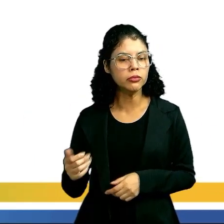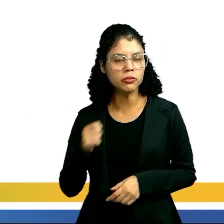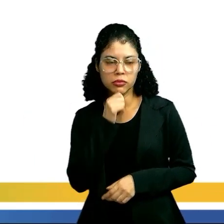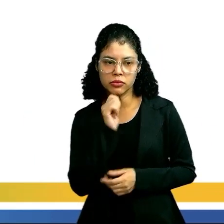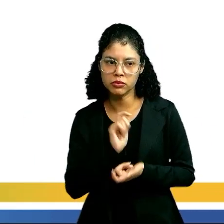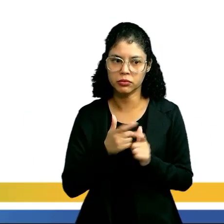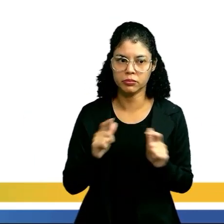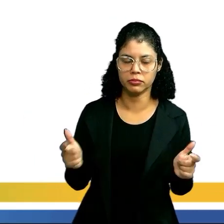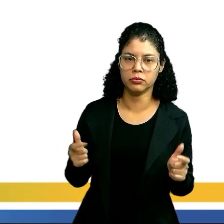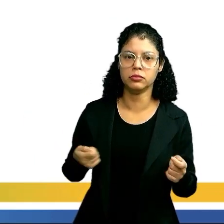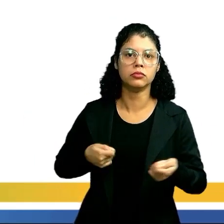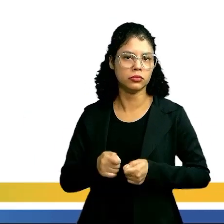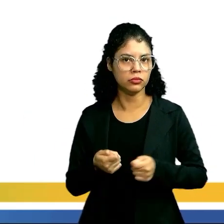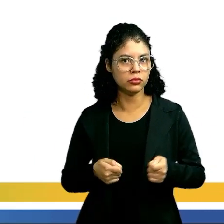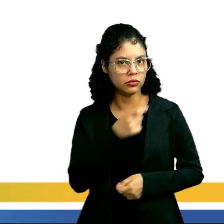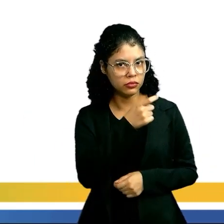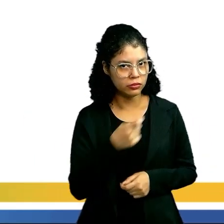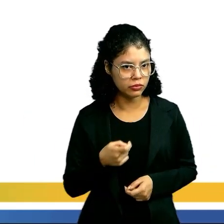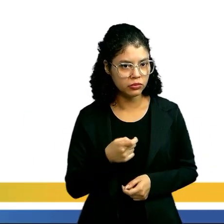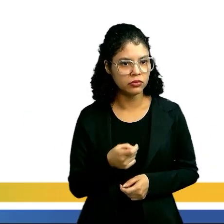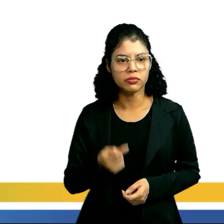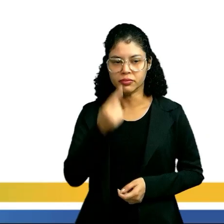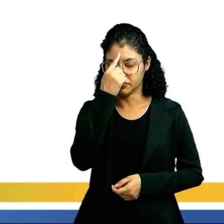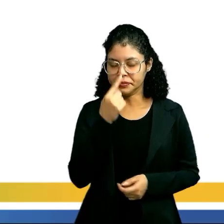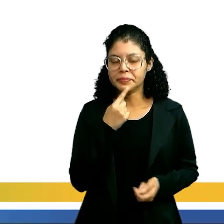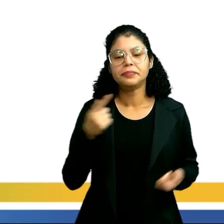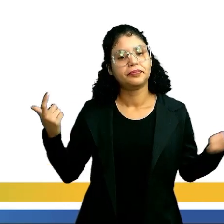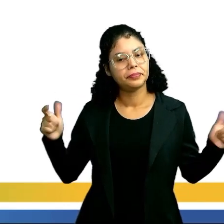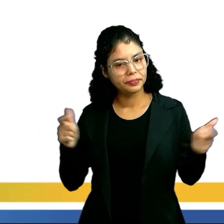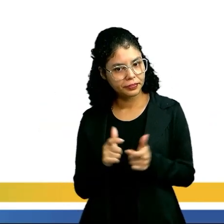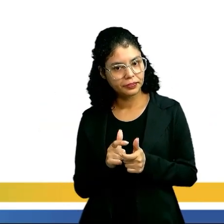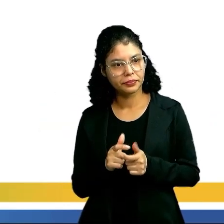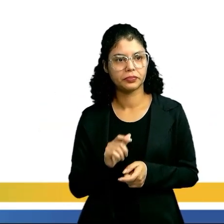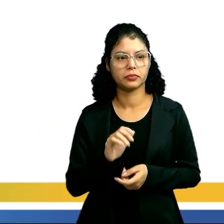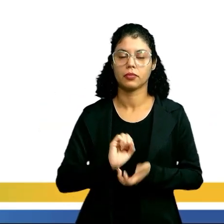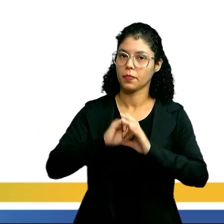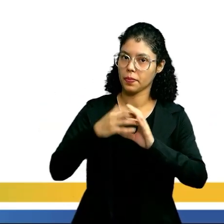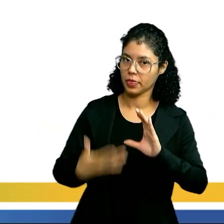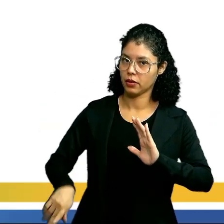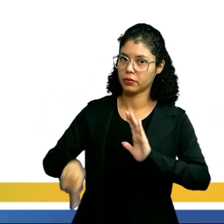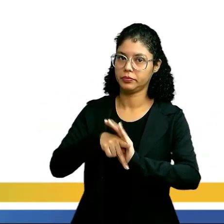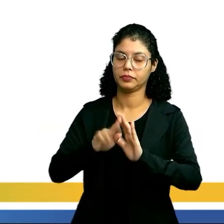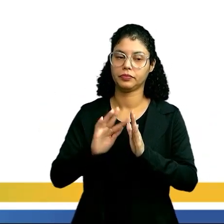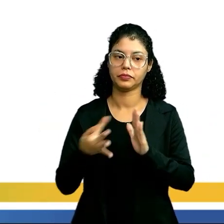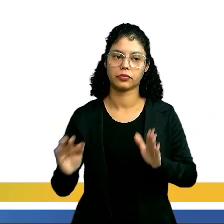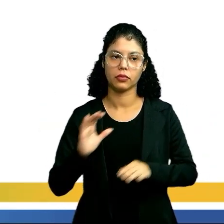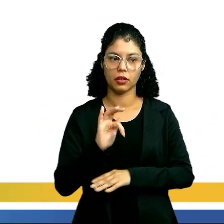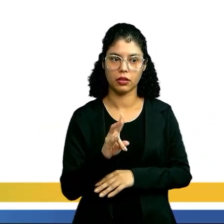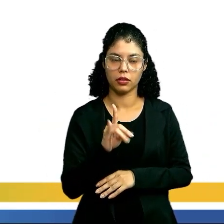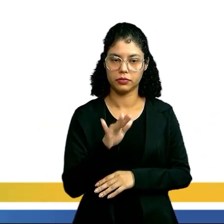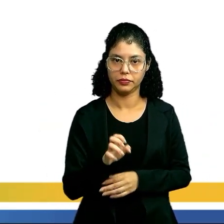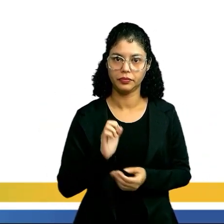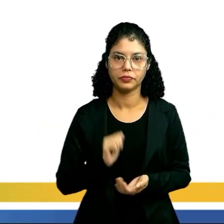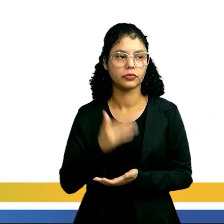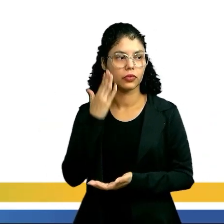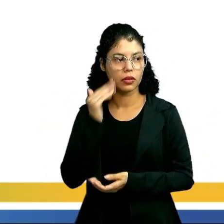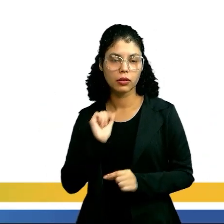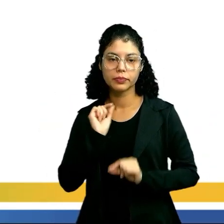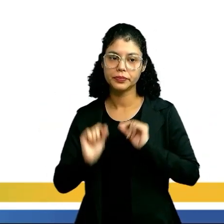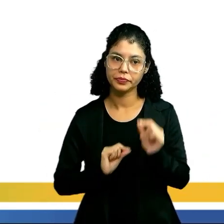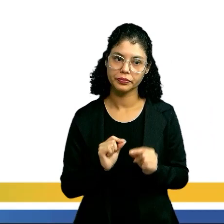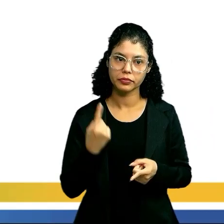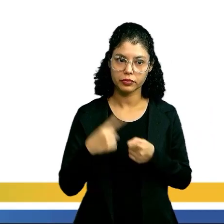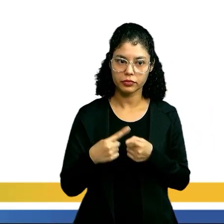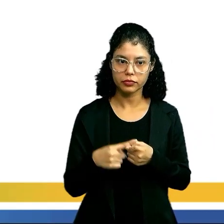eu aumento o domínio, que são os valores de x, e a imagem começa a diminuir, caracteriza que a função é decrescente. Nós já sabíamos